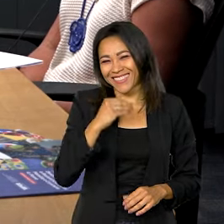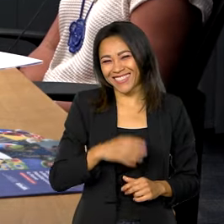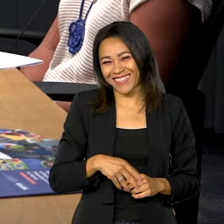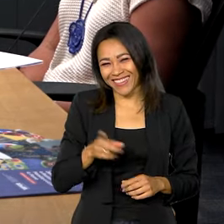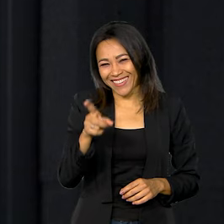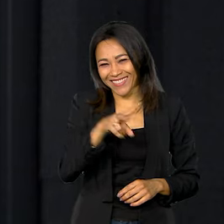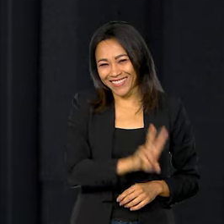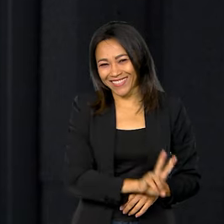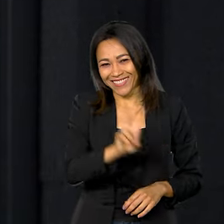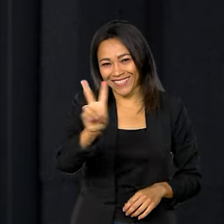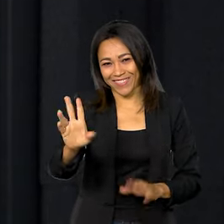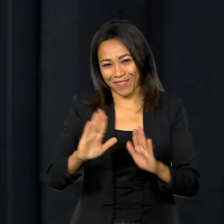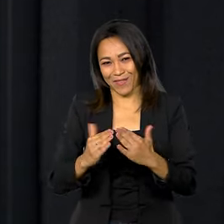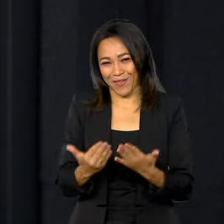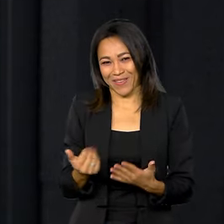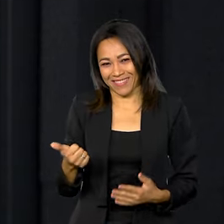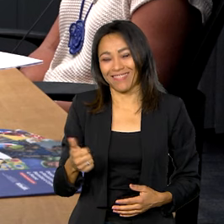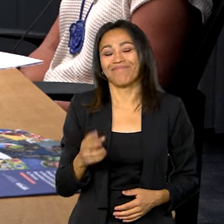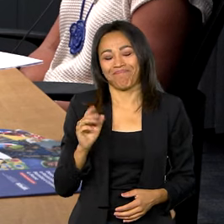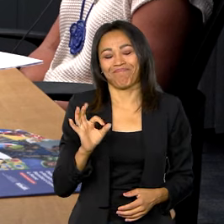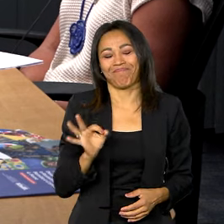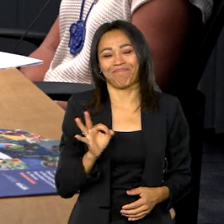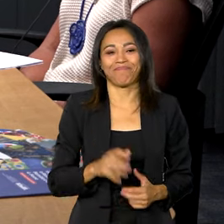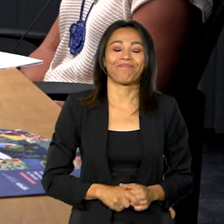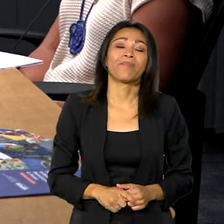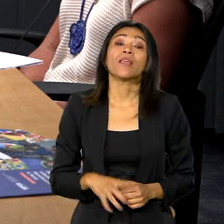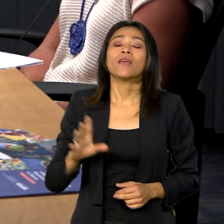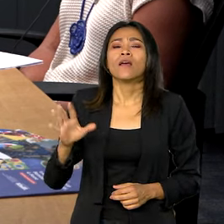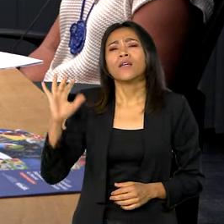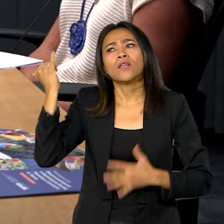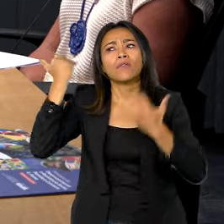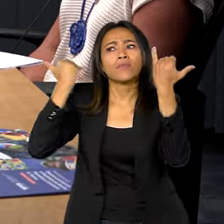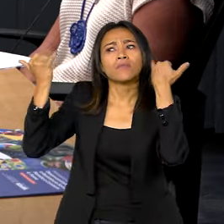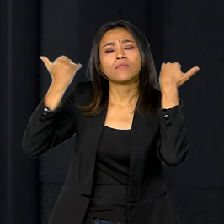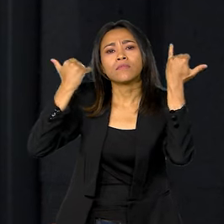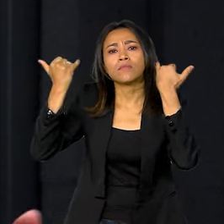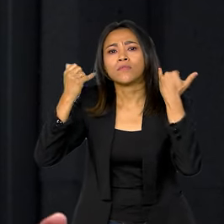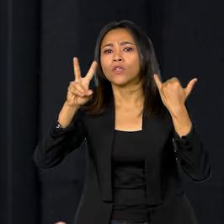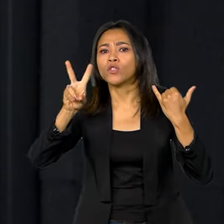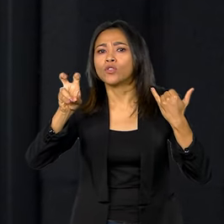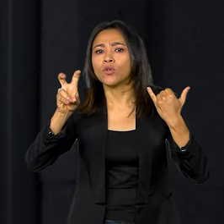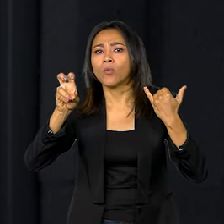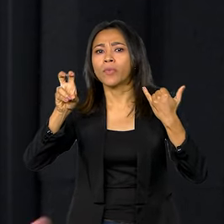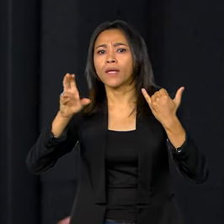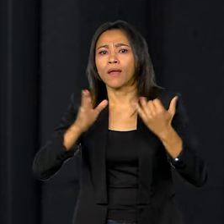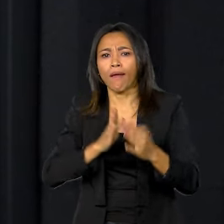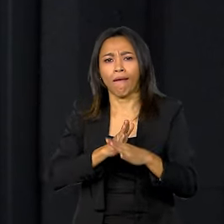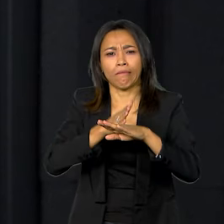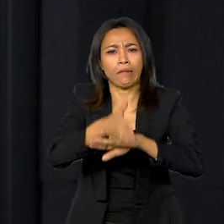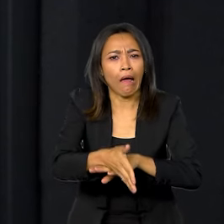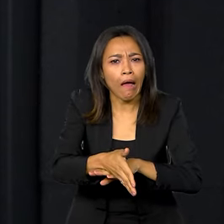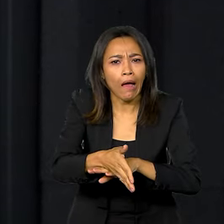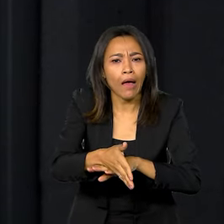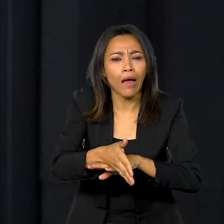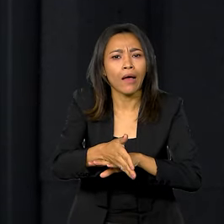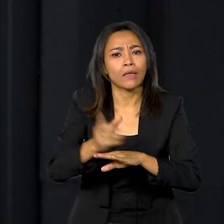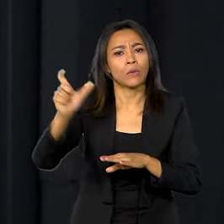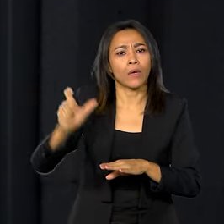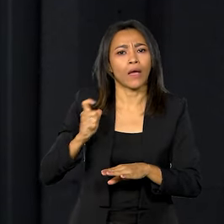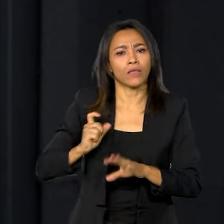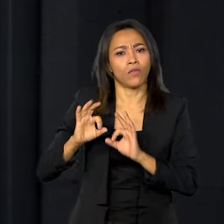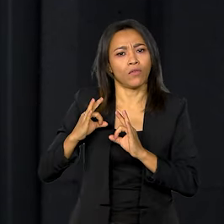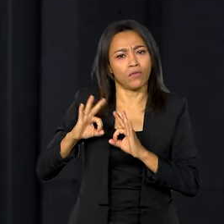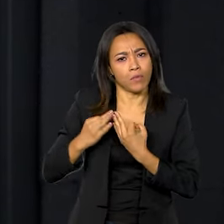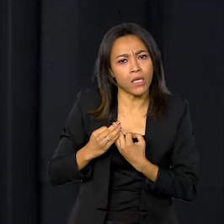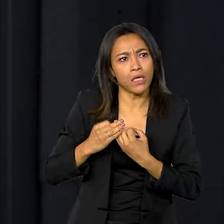bonitinhos ali indo pra escola sem sombra de dúvidas secretária a gente ouve muito falar sobre porta de entrada porta de saída do